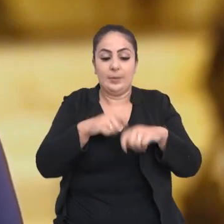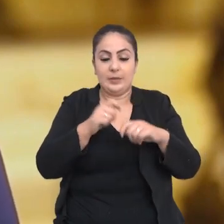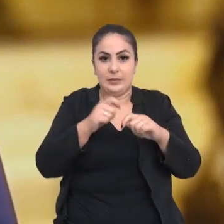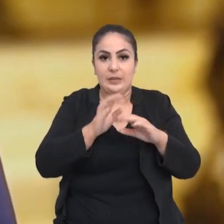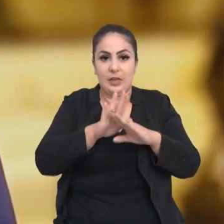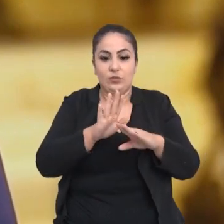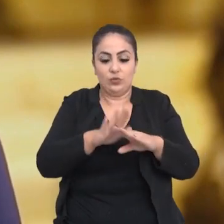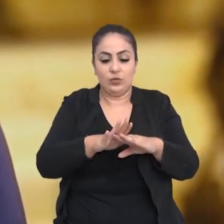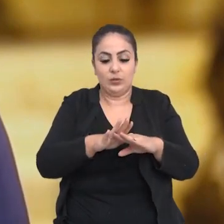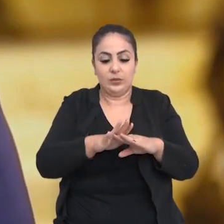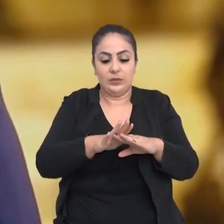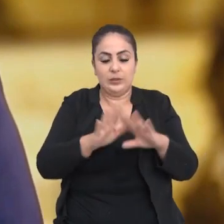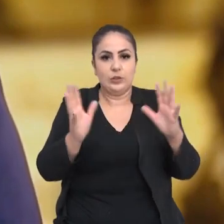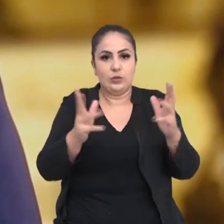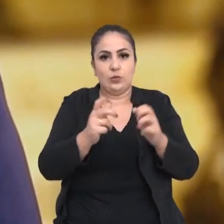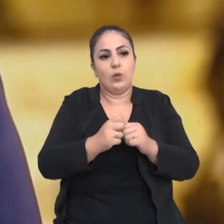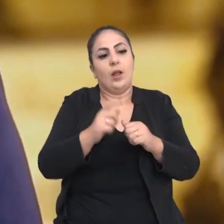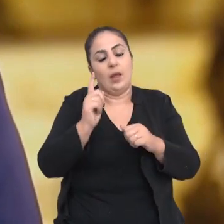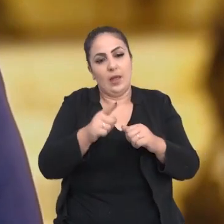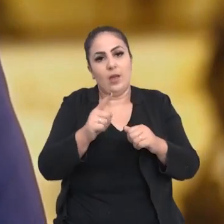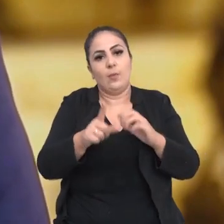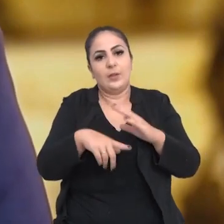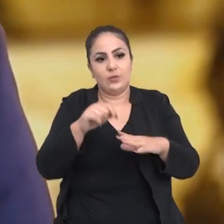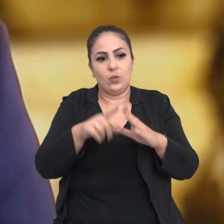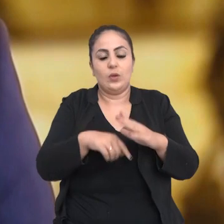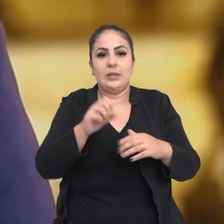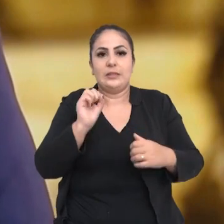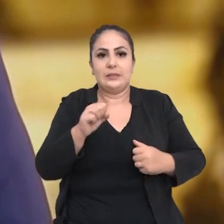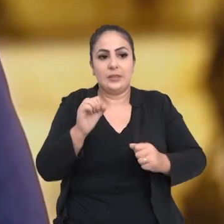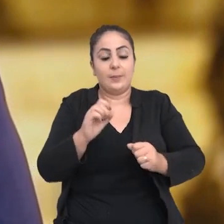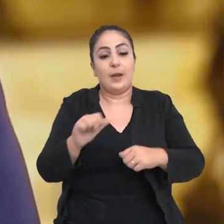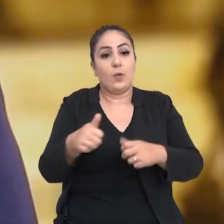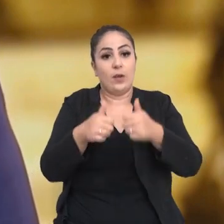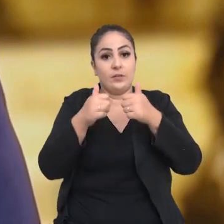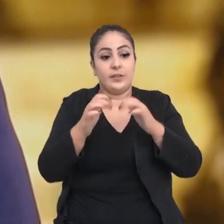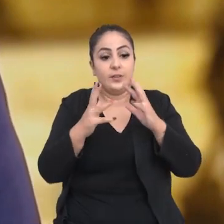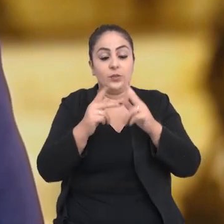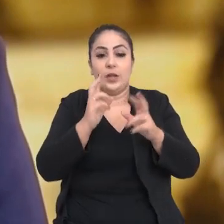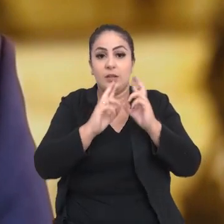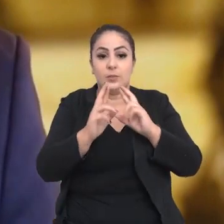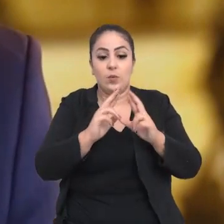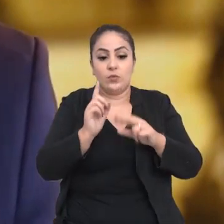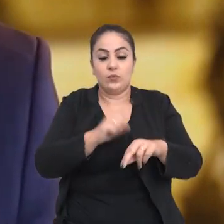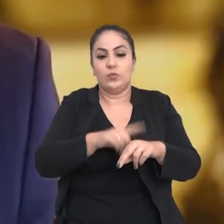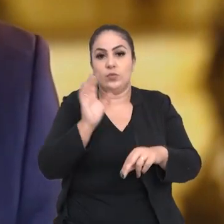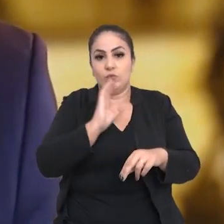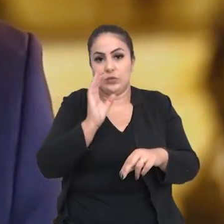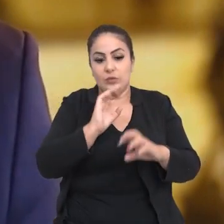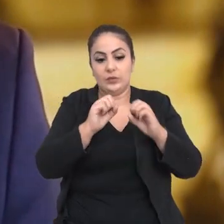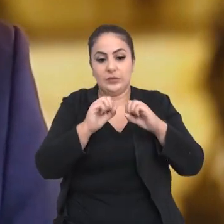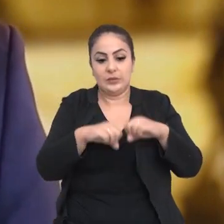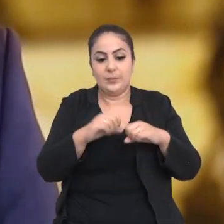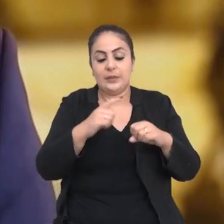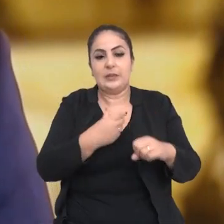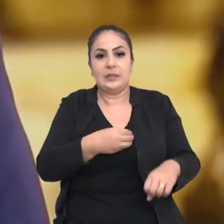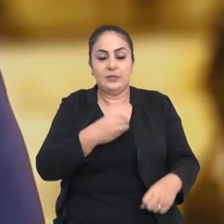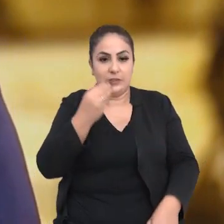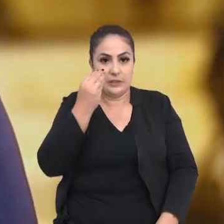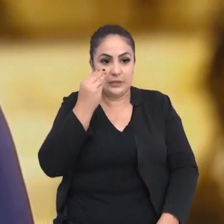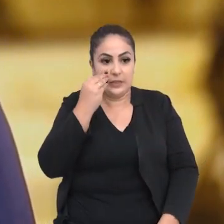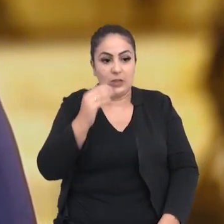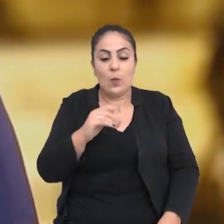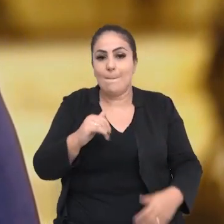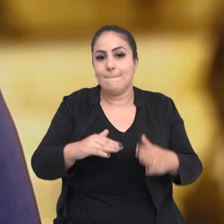de colaboração mútua é uma alternativa para qualificar a resposta urgente do sistema que está sendo testado